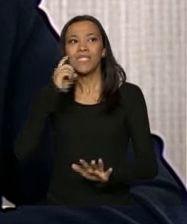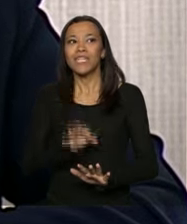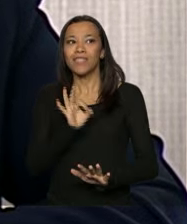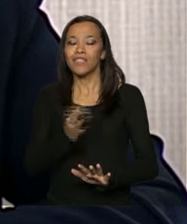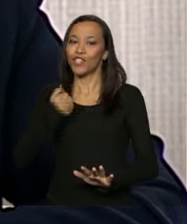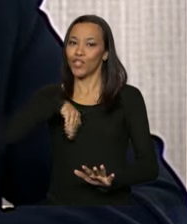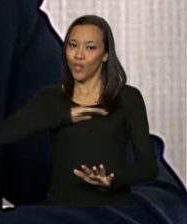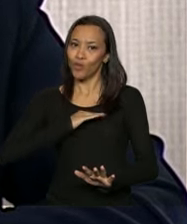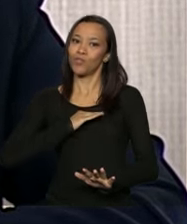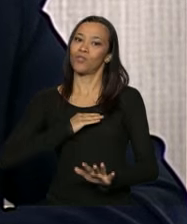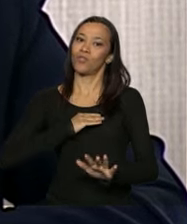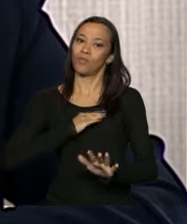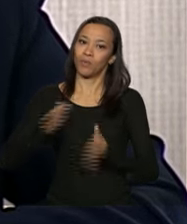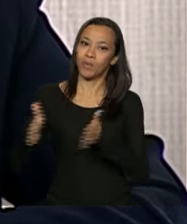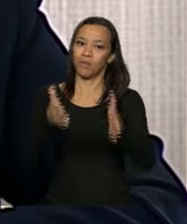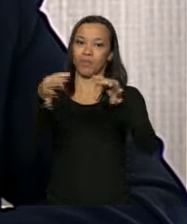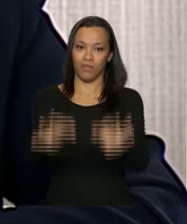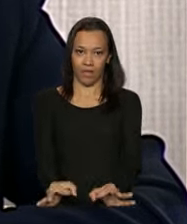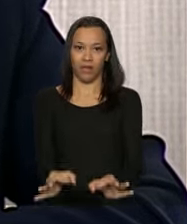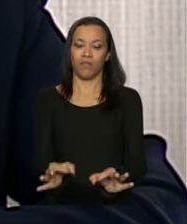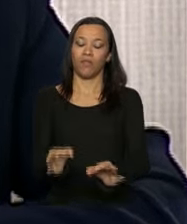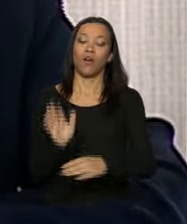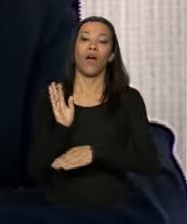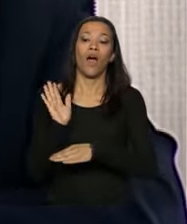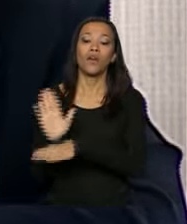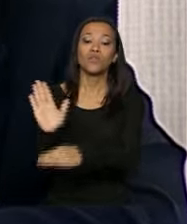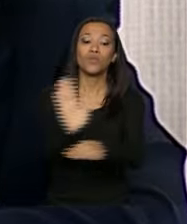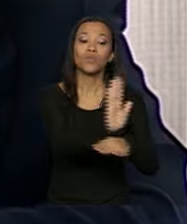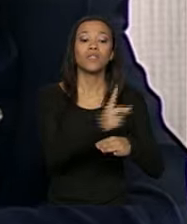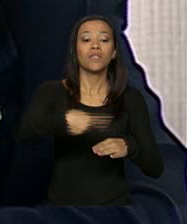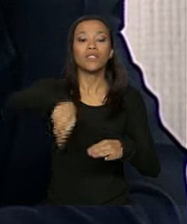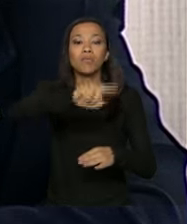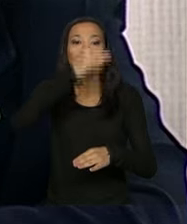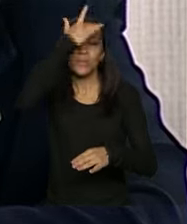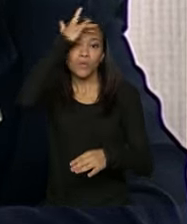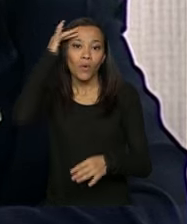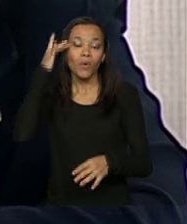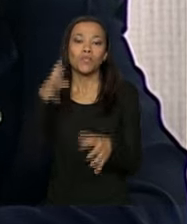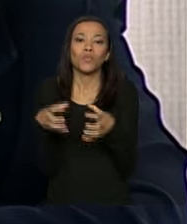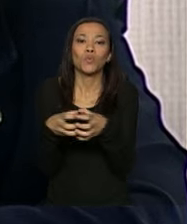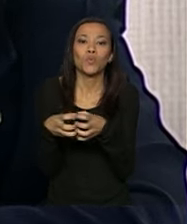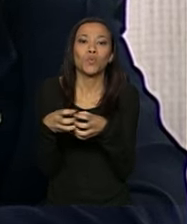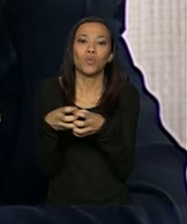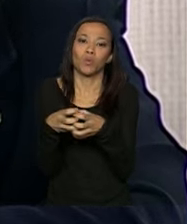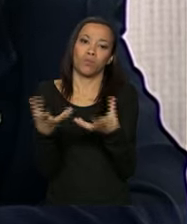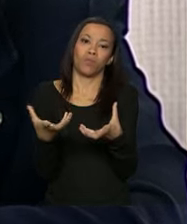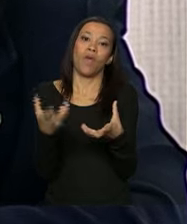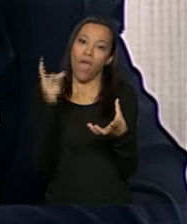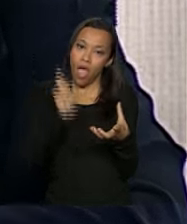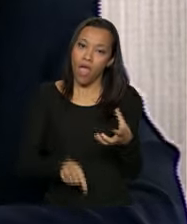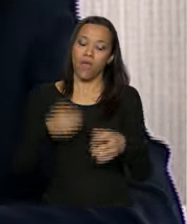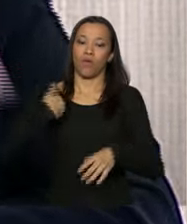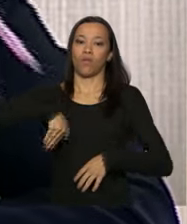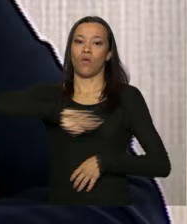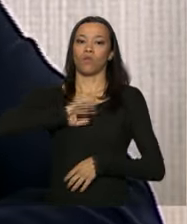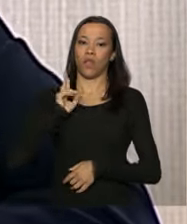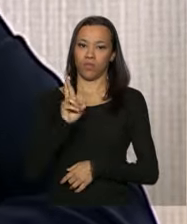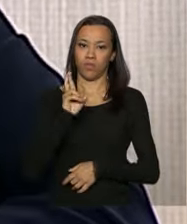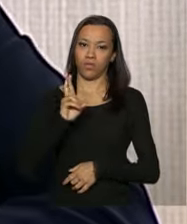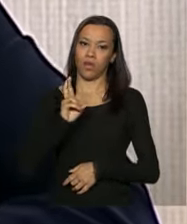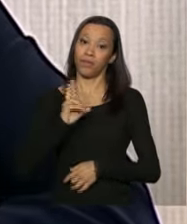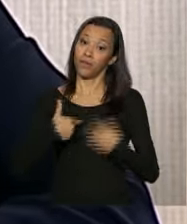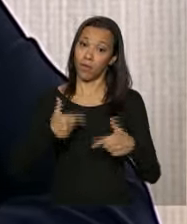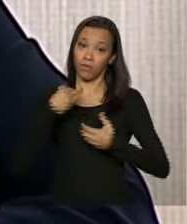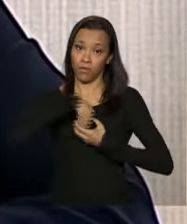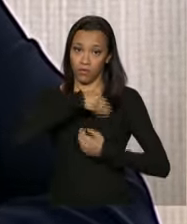lado certo, que é protegendo as as minorias e as vulnerabilidades é que nós é o nosso papel enquanto governo realmente,